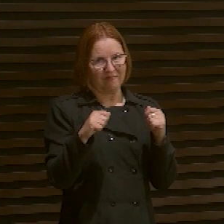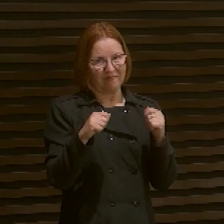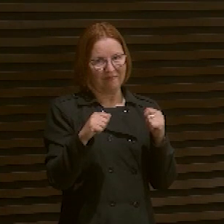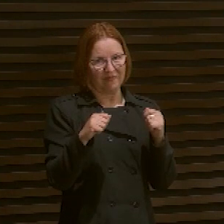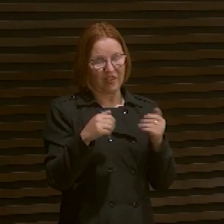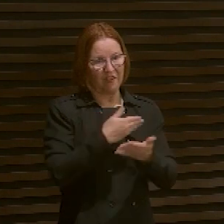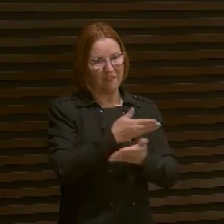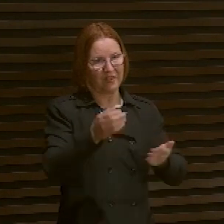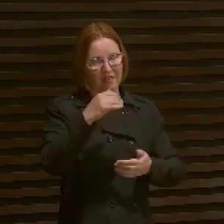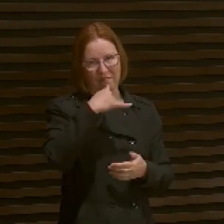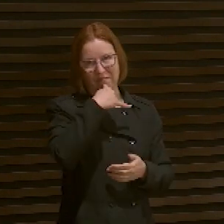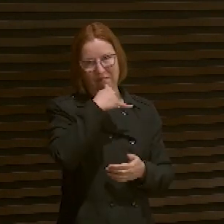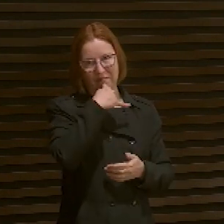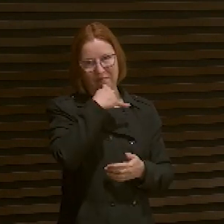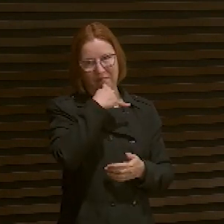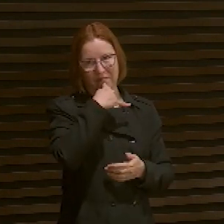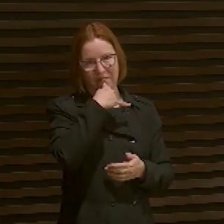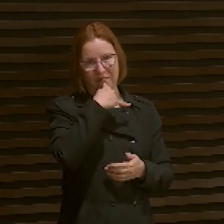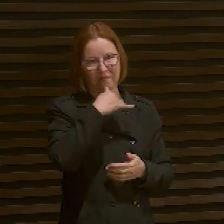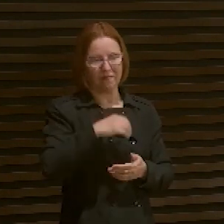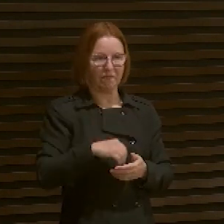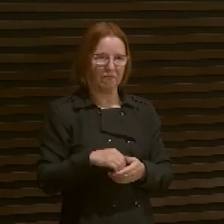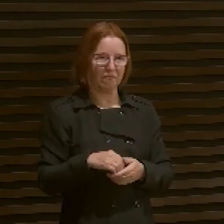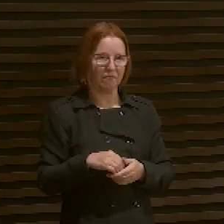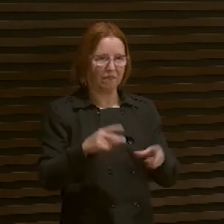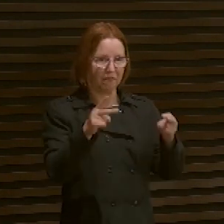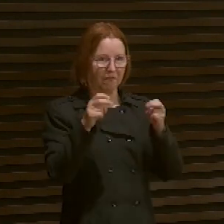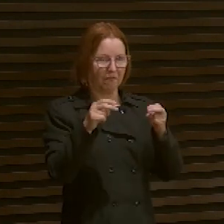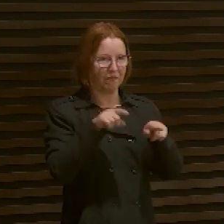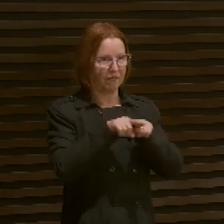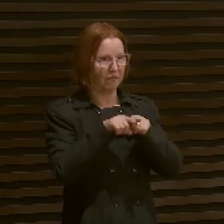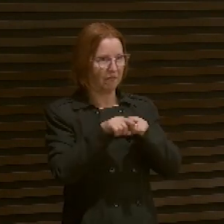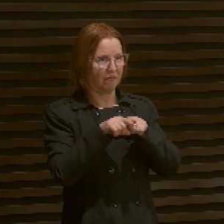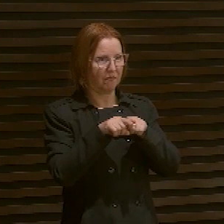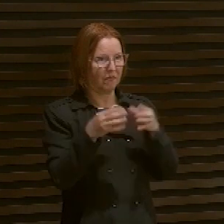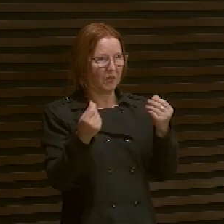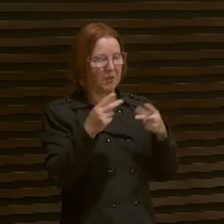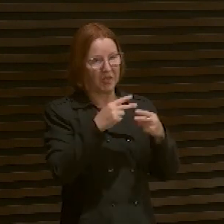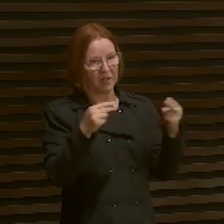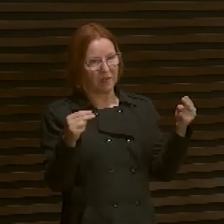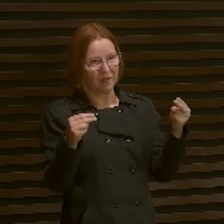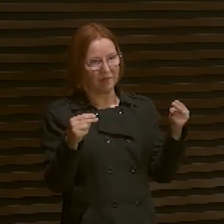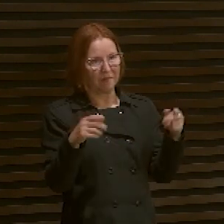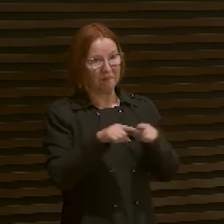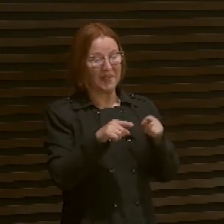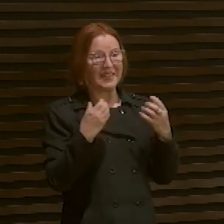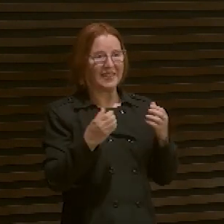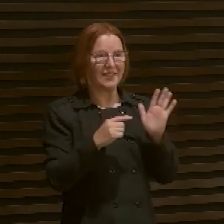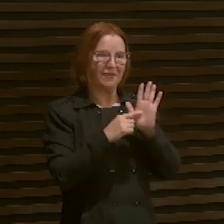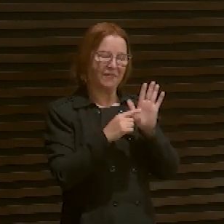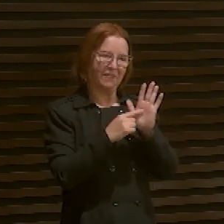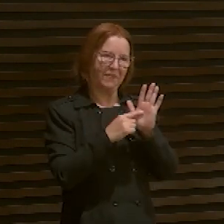sejais contristados. Então você veja, irmãos, que tanta coisa que tem aqui, mas o que eu quero destacar é o